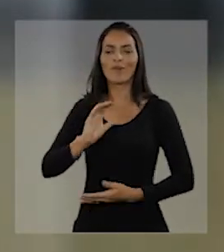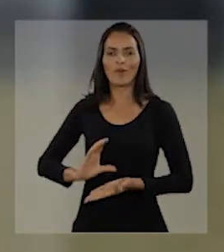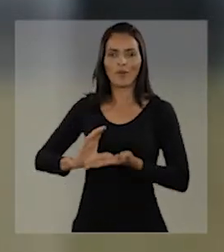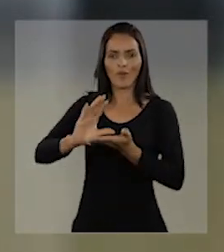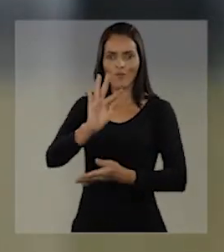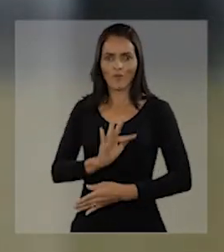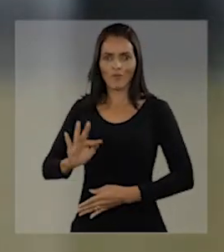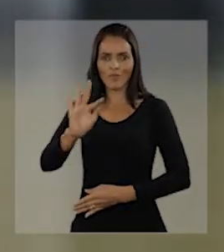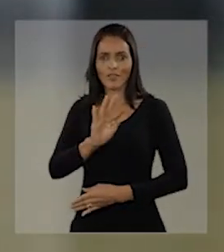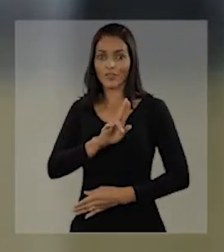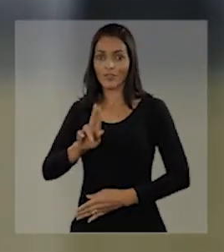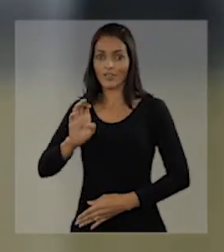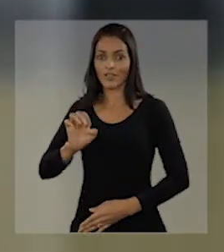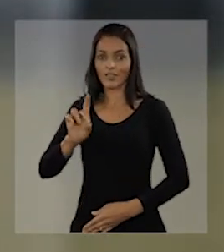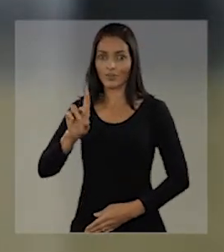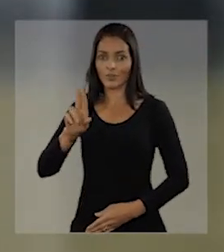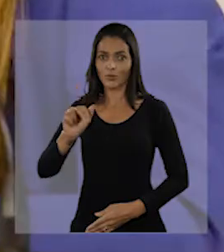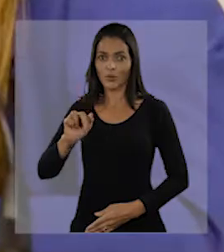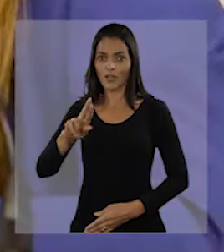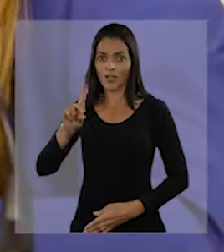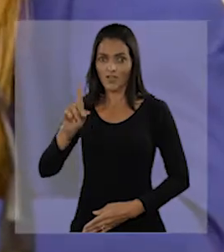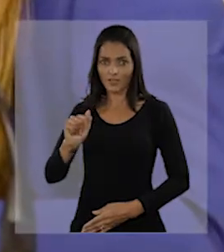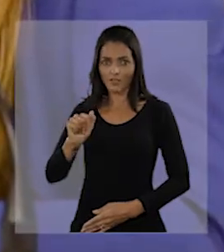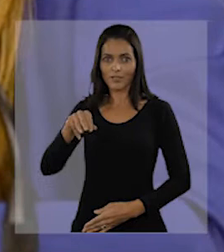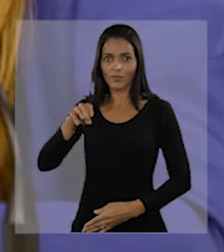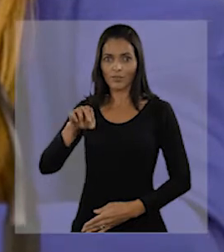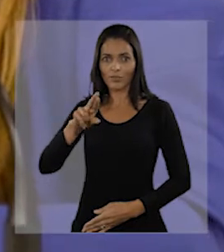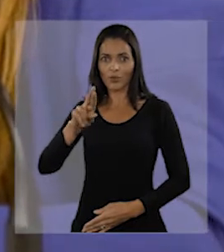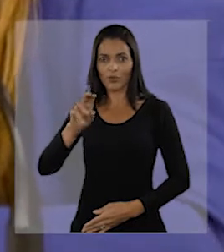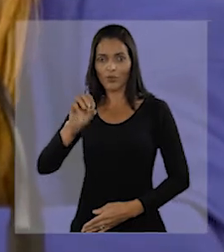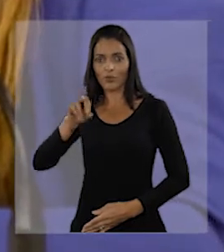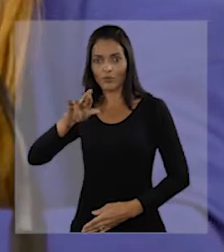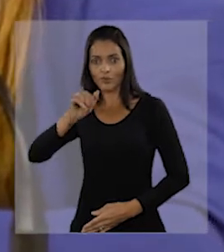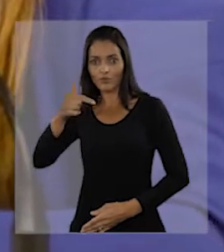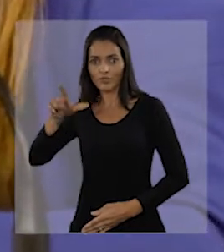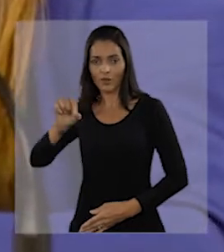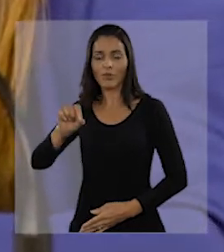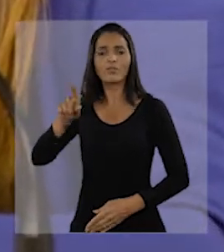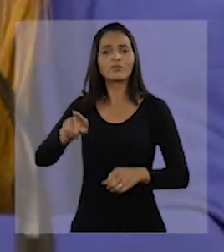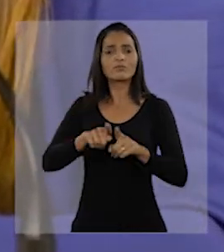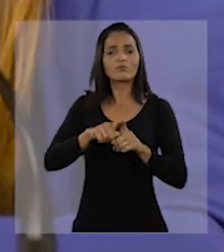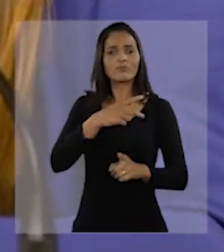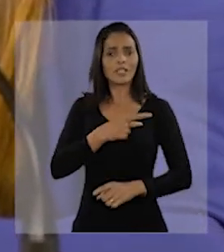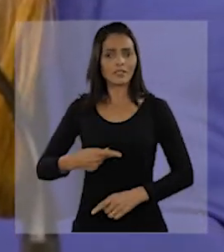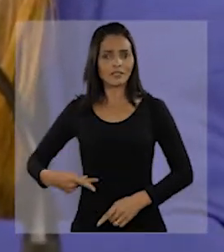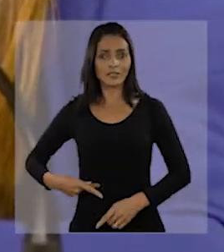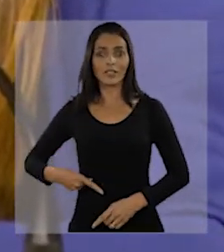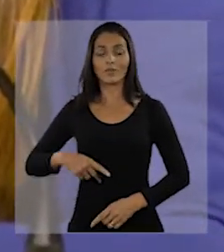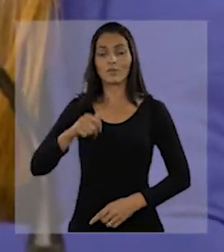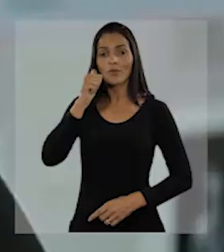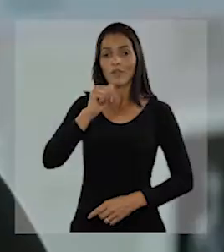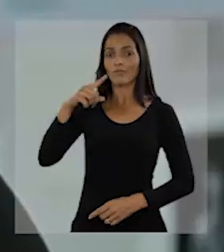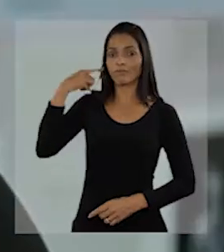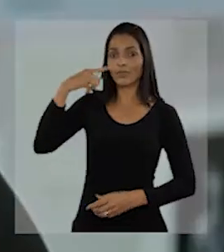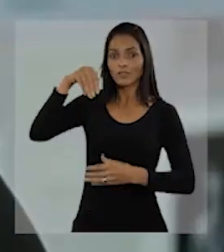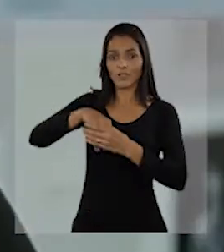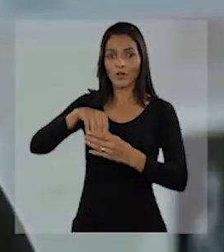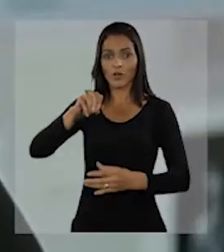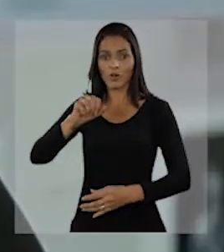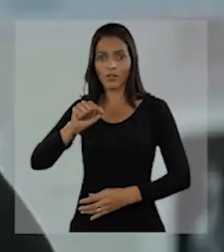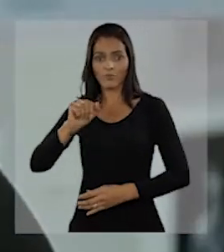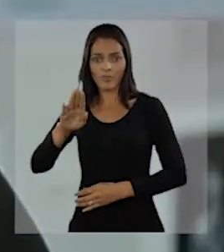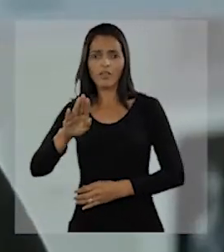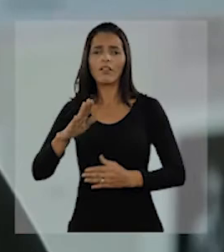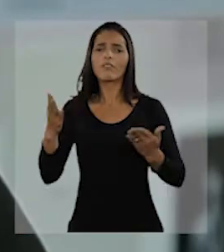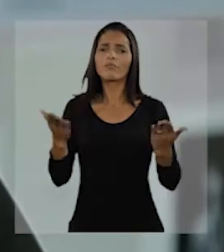a conselheira federal Eduarda Mourão. Ela também é presidente da Comissão da Mulher Advogada da OAB e ressaltou que